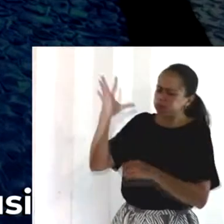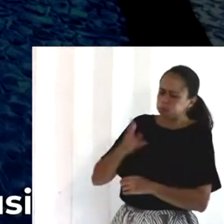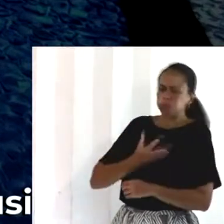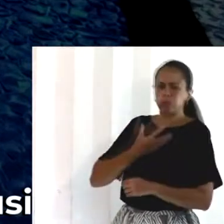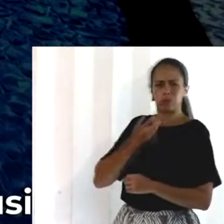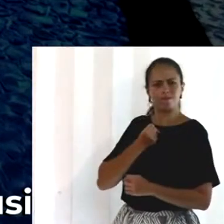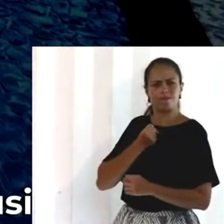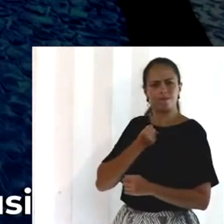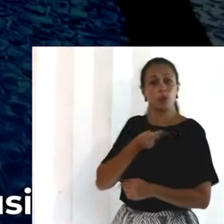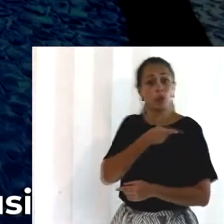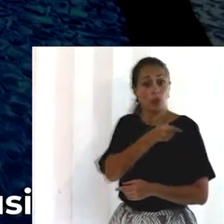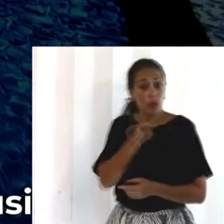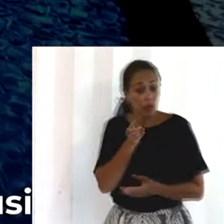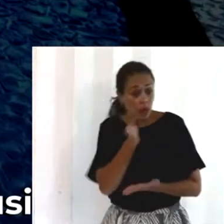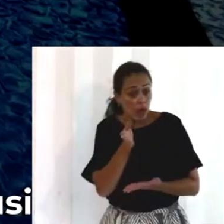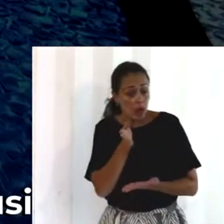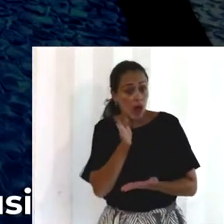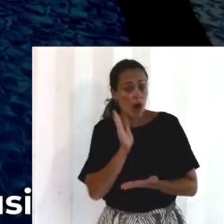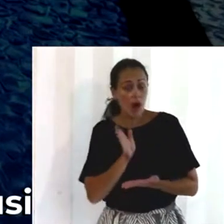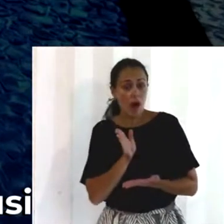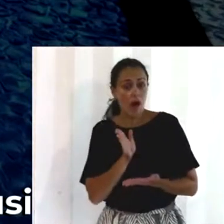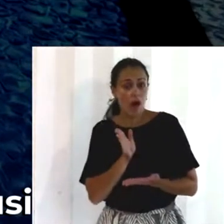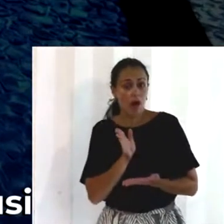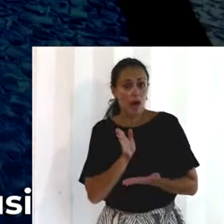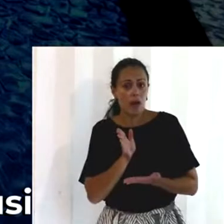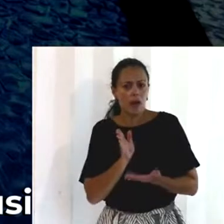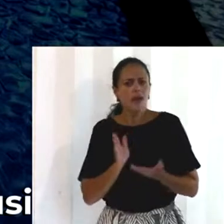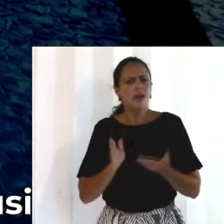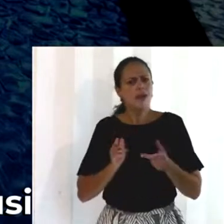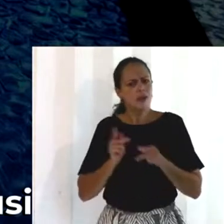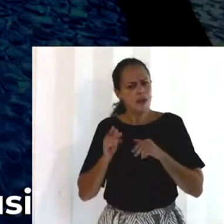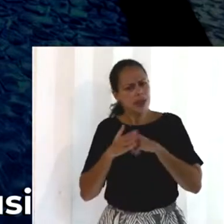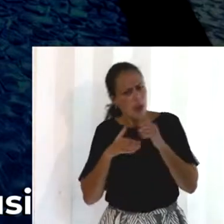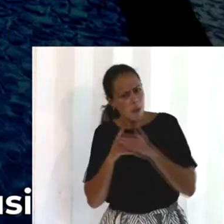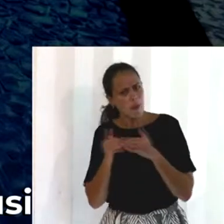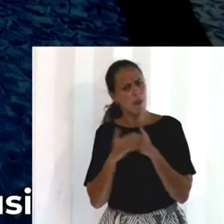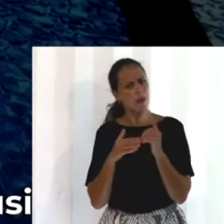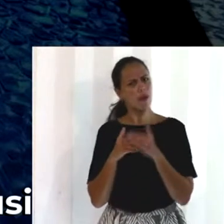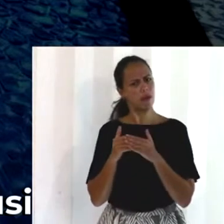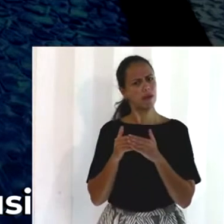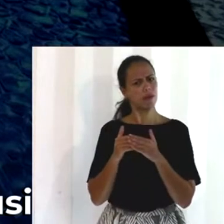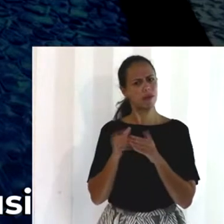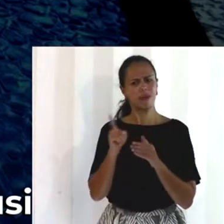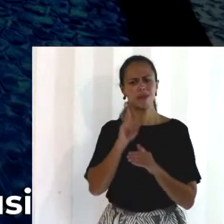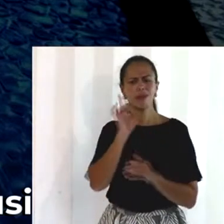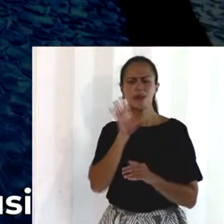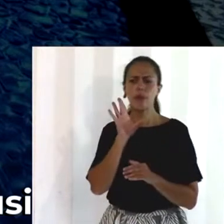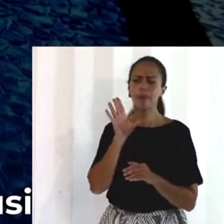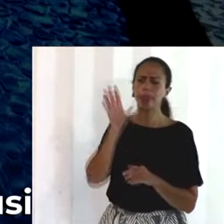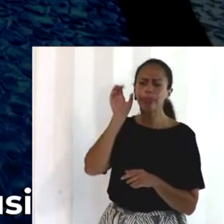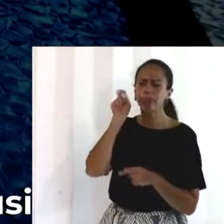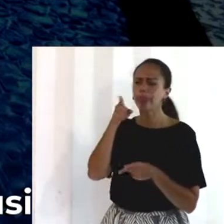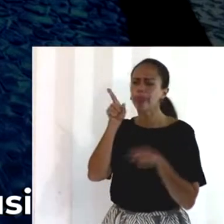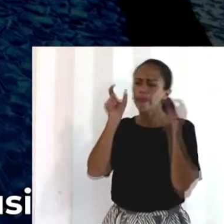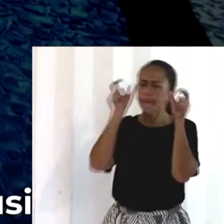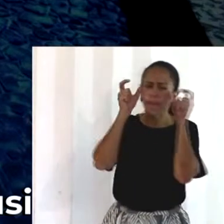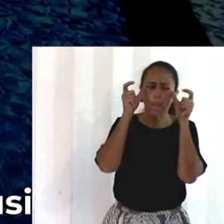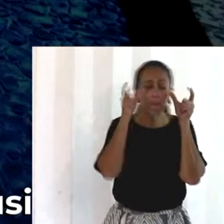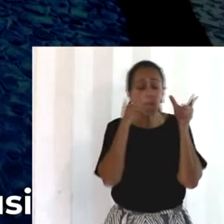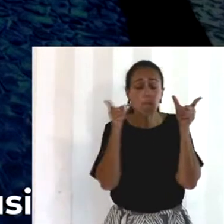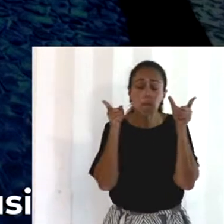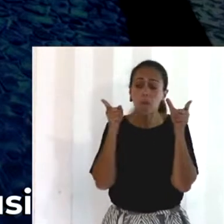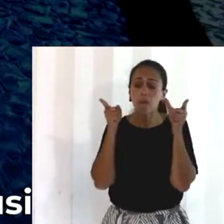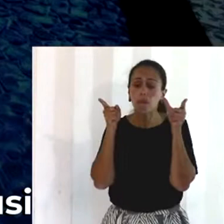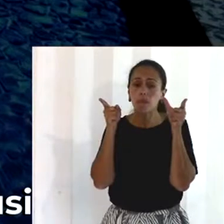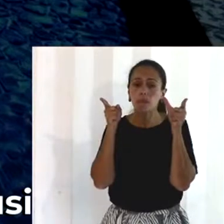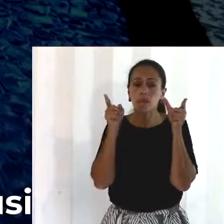pois, praticantes da palavra, e não somente ouvintes, enganando-vos a vós mesmos. Porque se alguém é ouvinte da palavra e